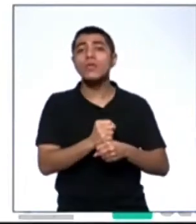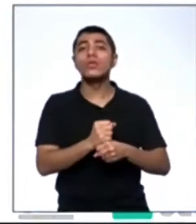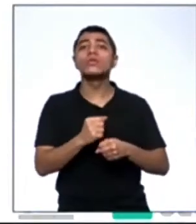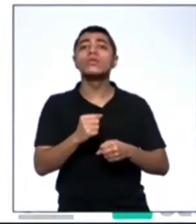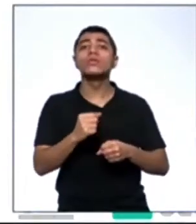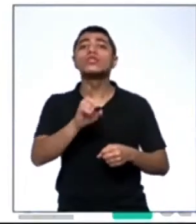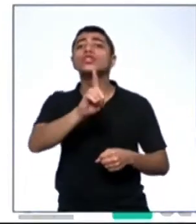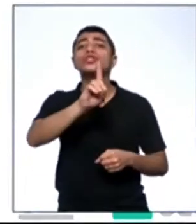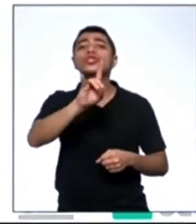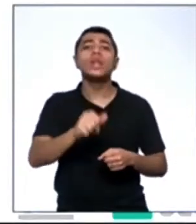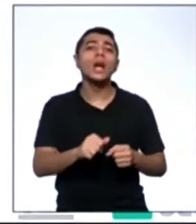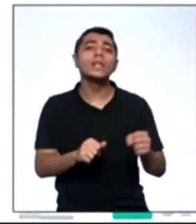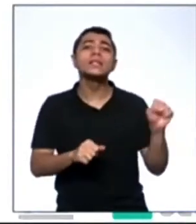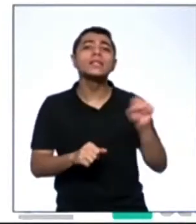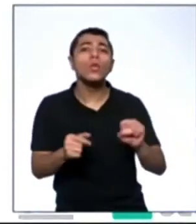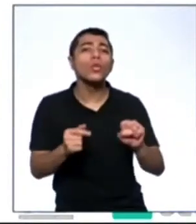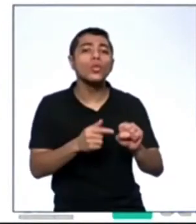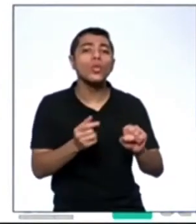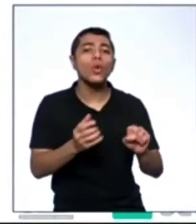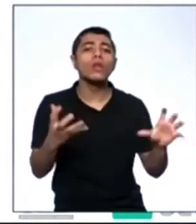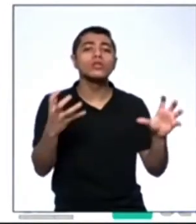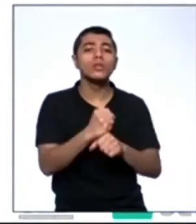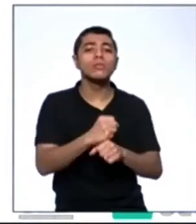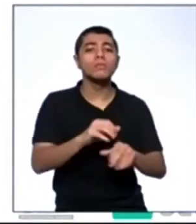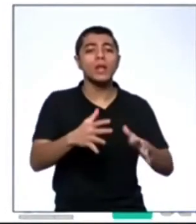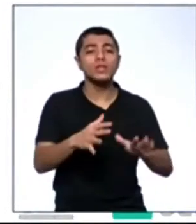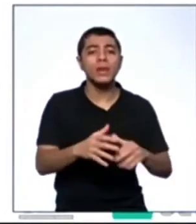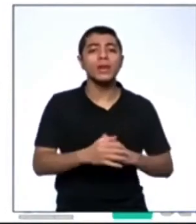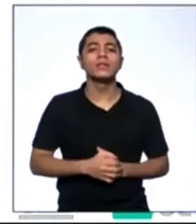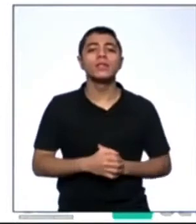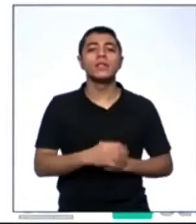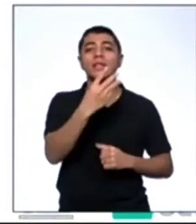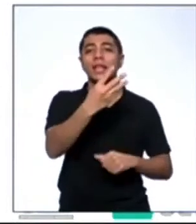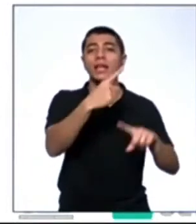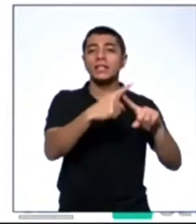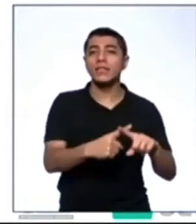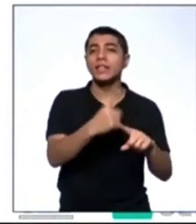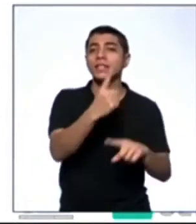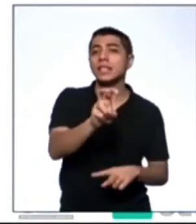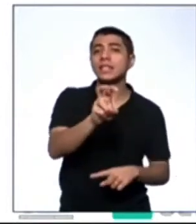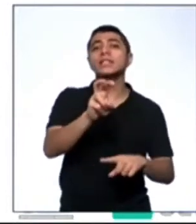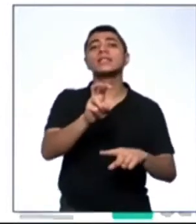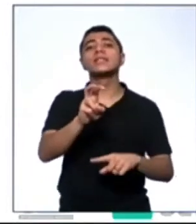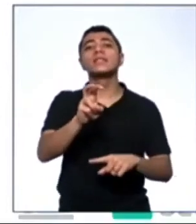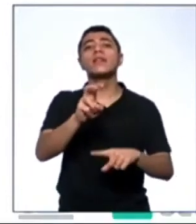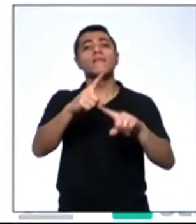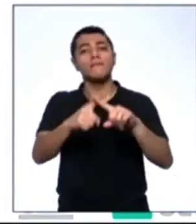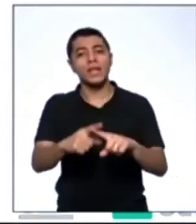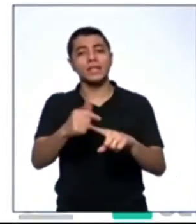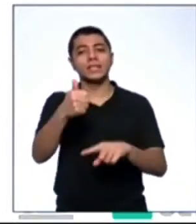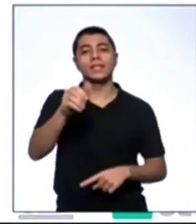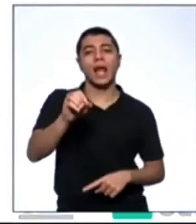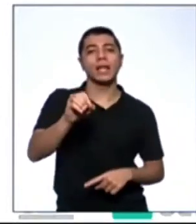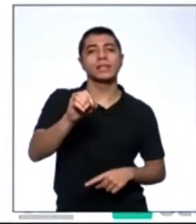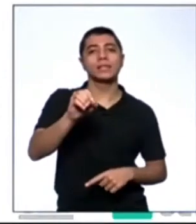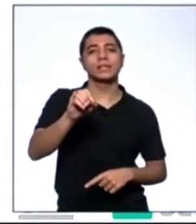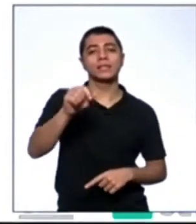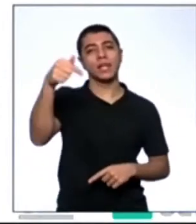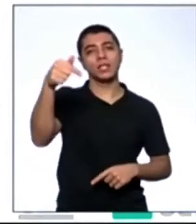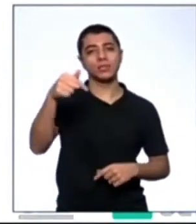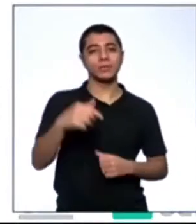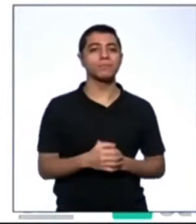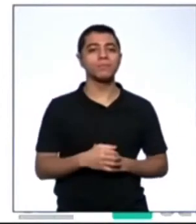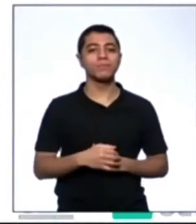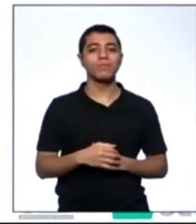aproximadamente 3,15 vezes 10 a sétima segundos. Esse produto vai dar 9,45 vezes 10 a 15, que eu posso